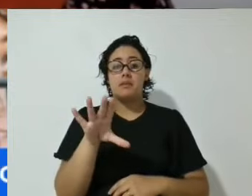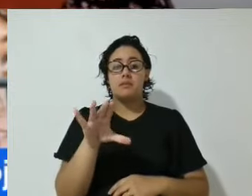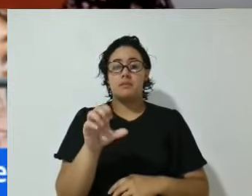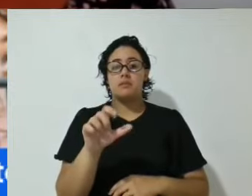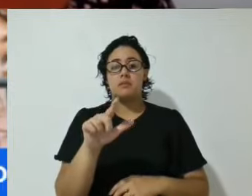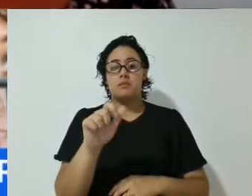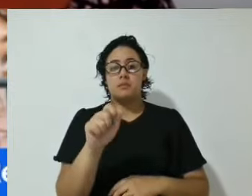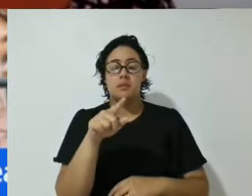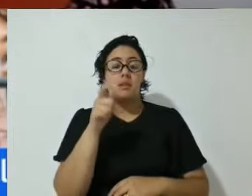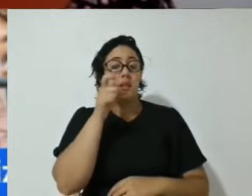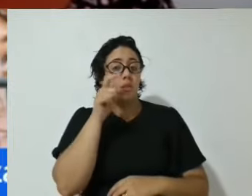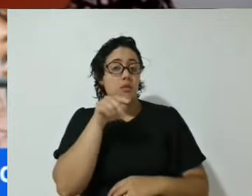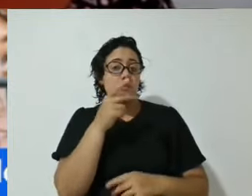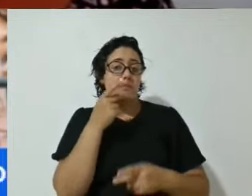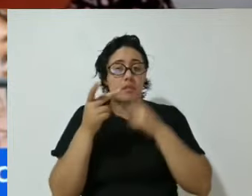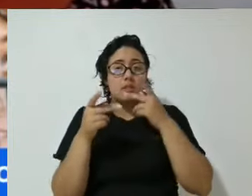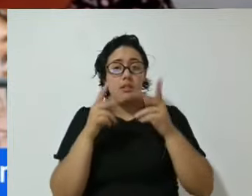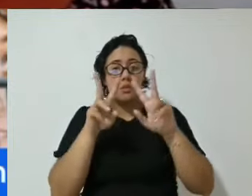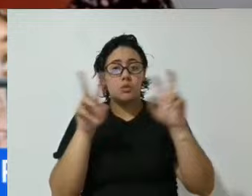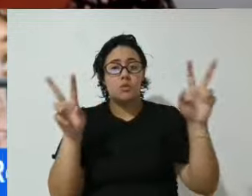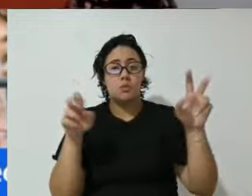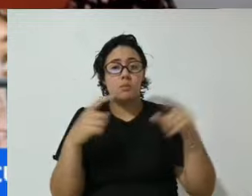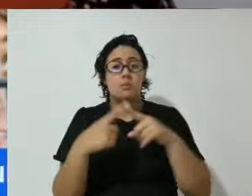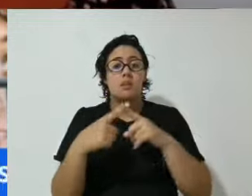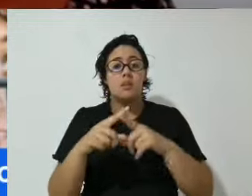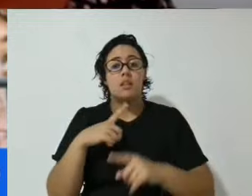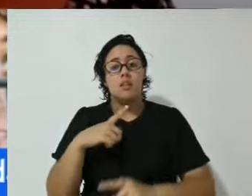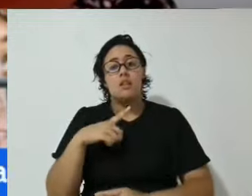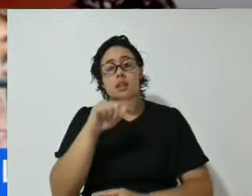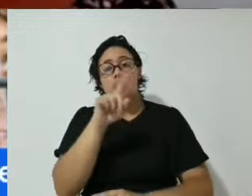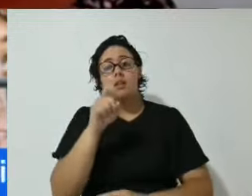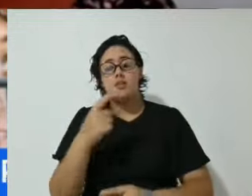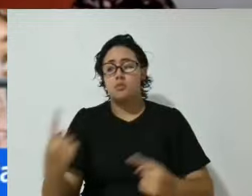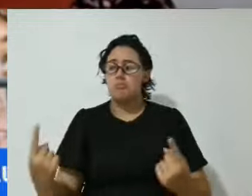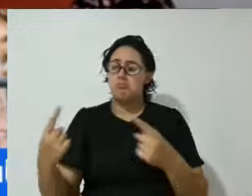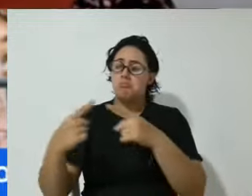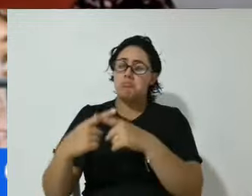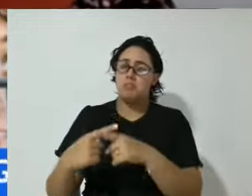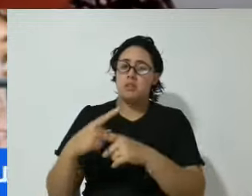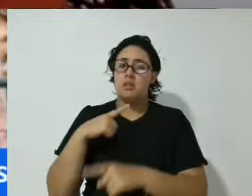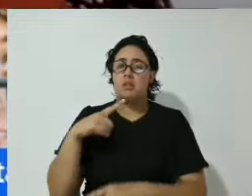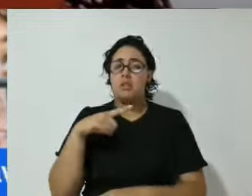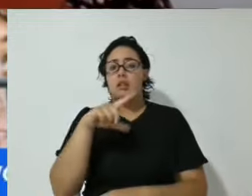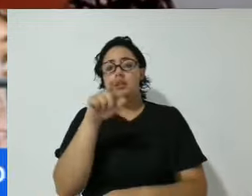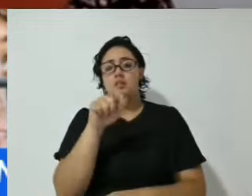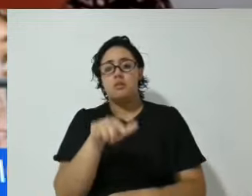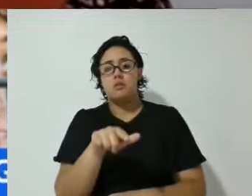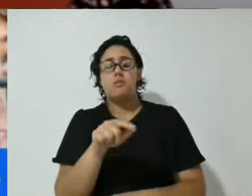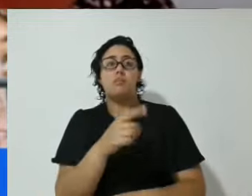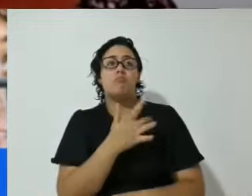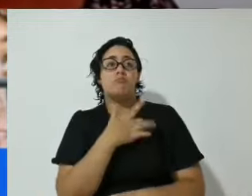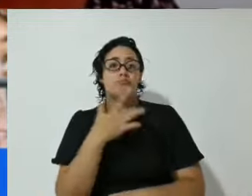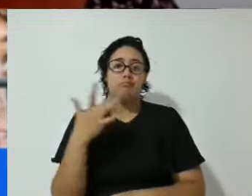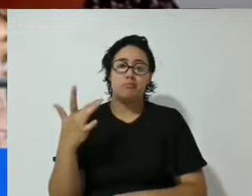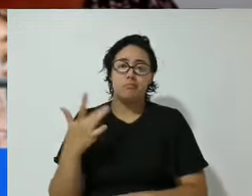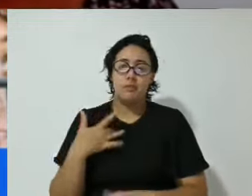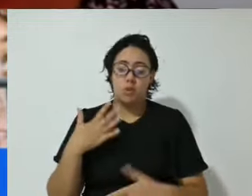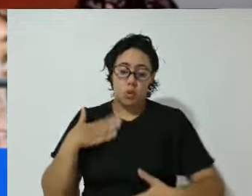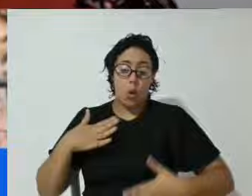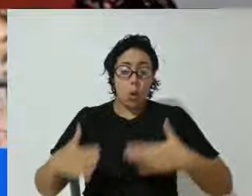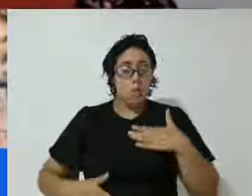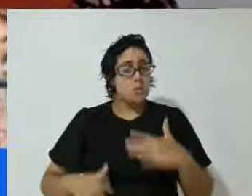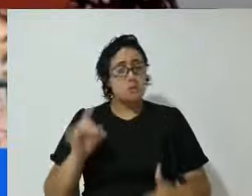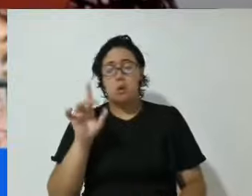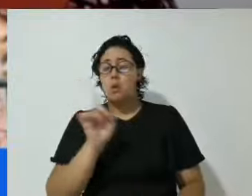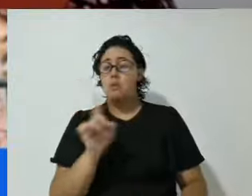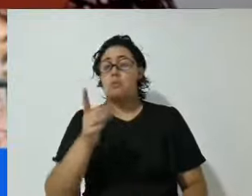sobre isso. E aí tem essa questão mesmo da transversalidade, né? Tem a questão da saúde, a saúde não só com o corpo, mas a saúde